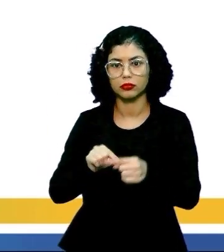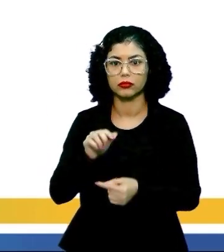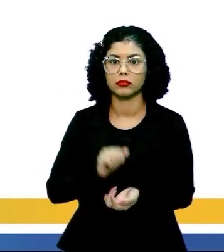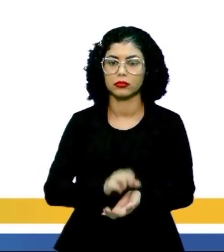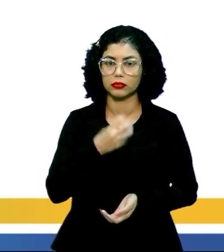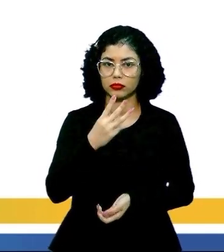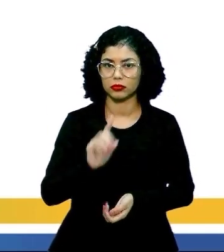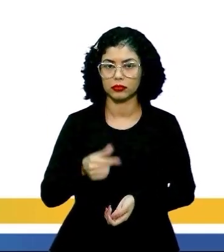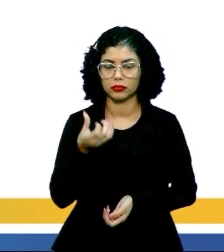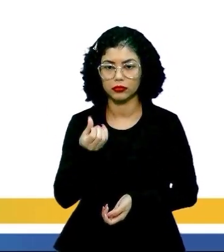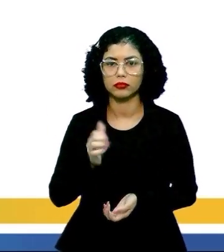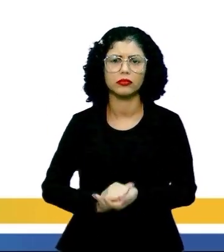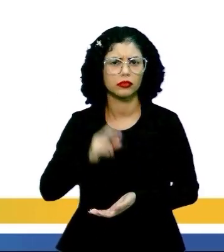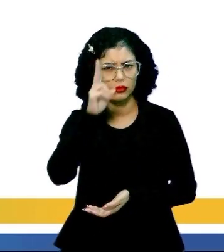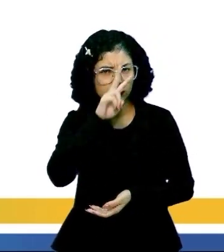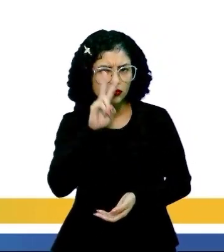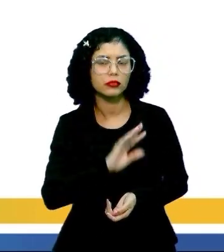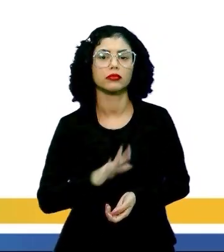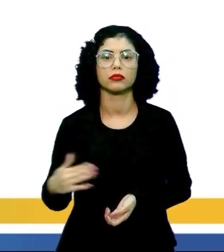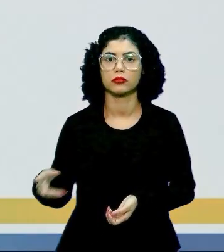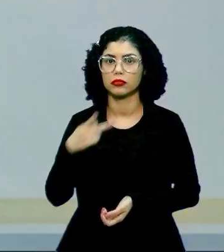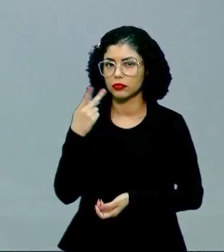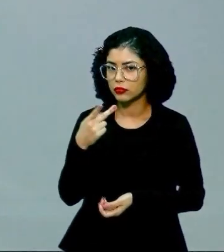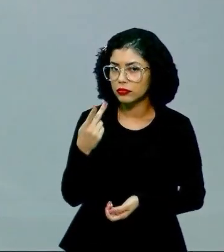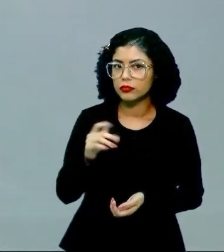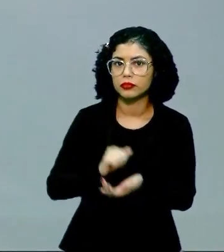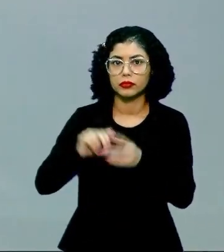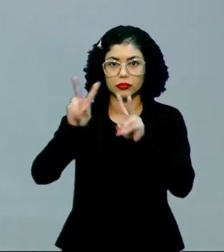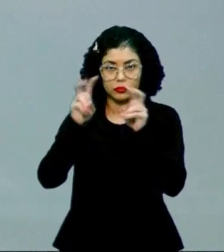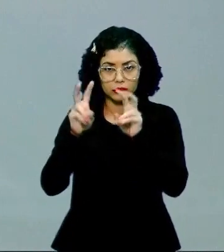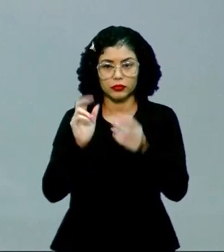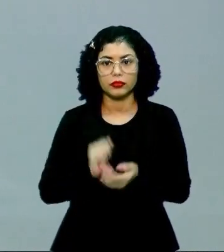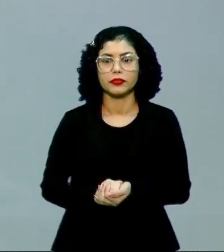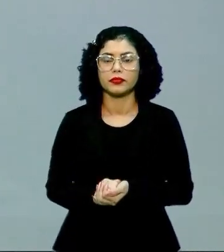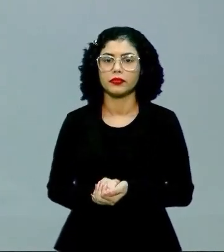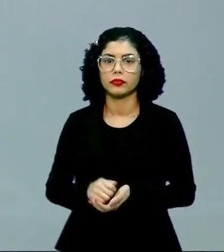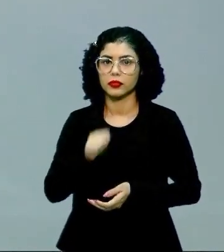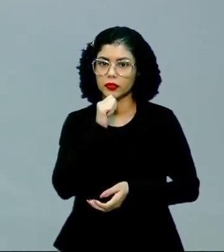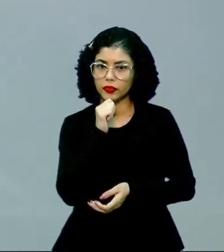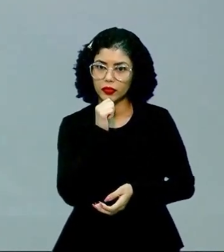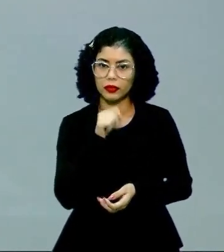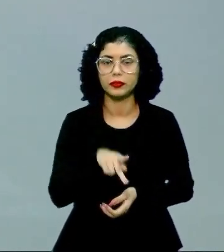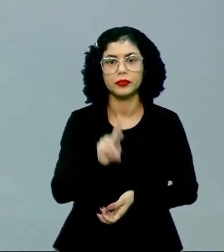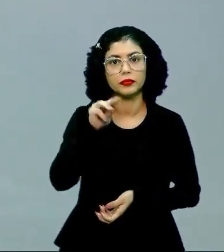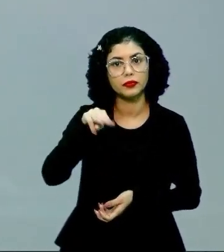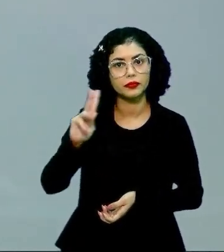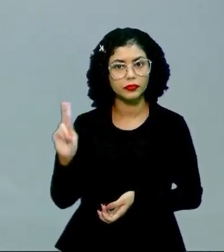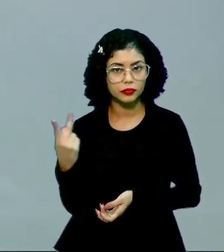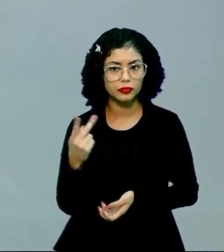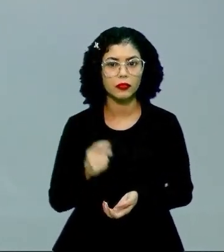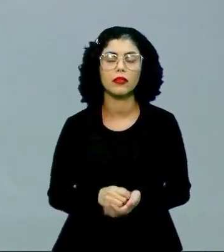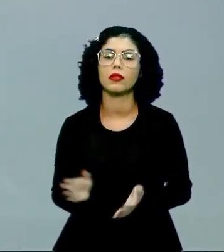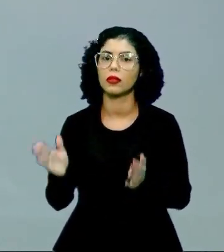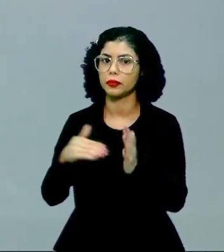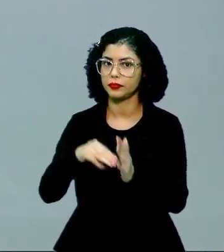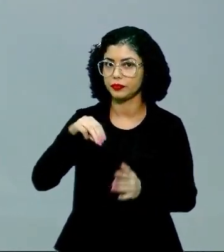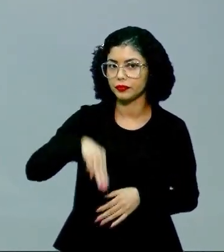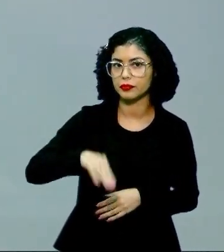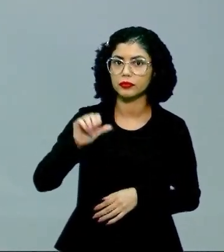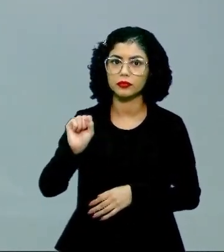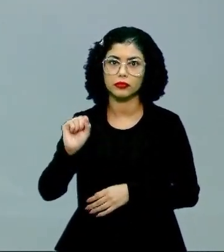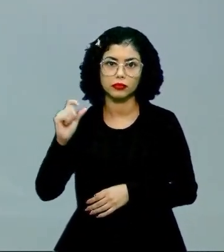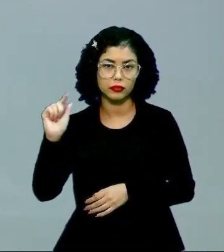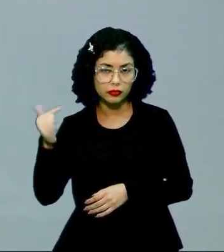3,6 lembra quando a gente mencionou a respeito da conversão de quilômetros porh para metos porso